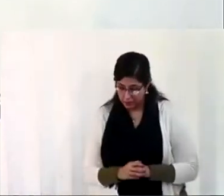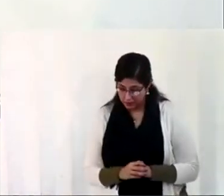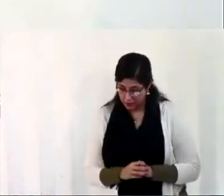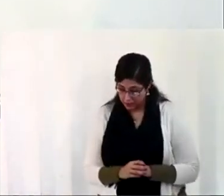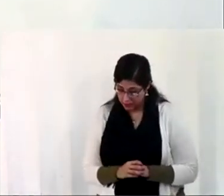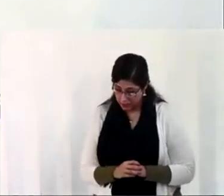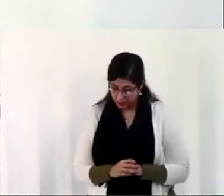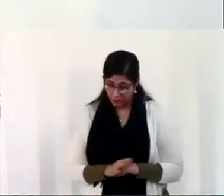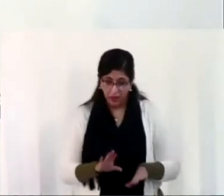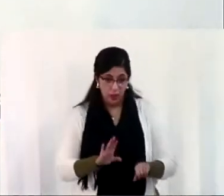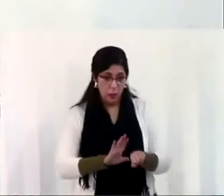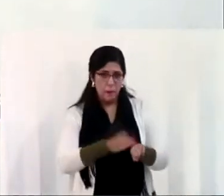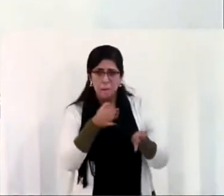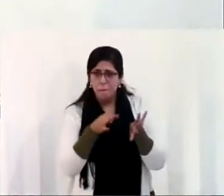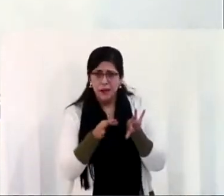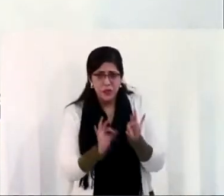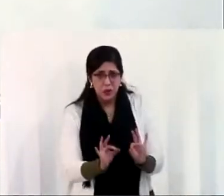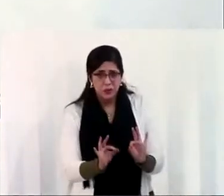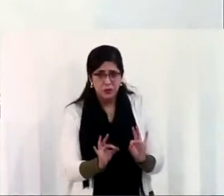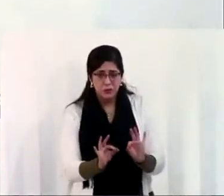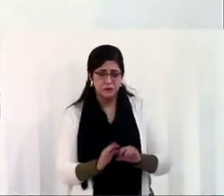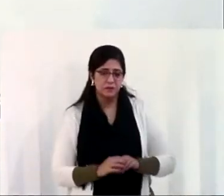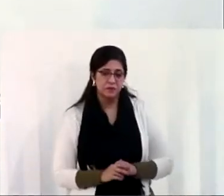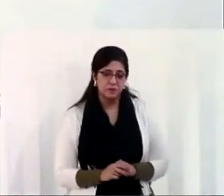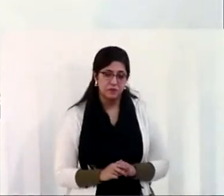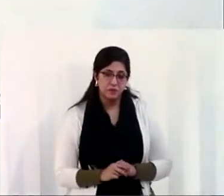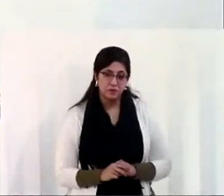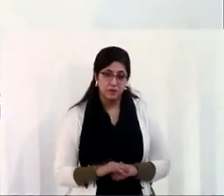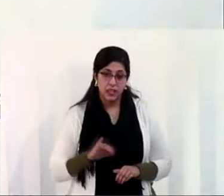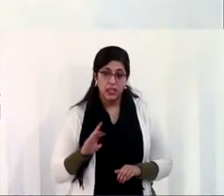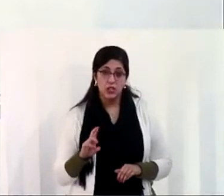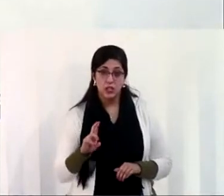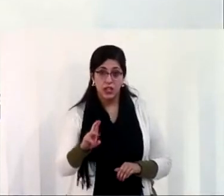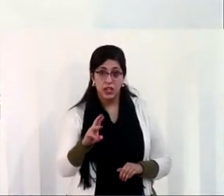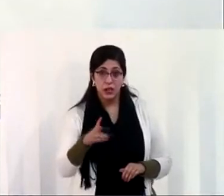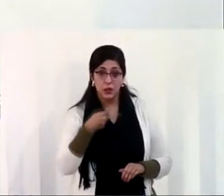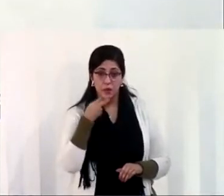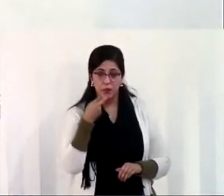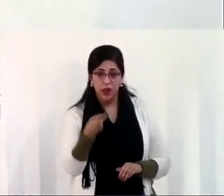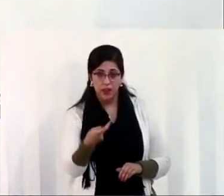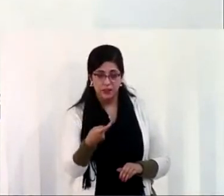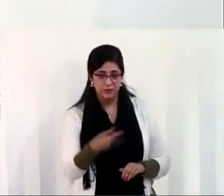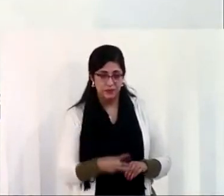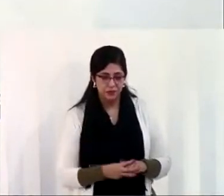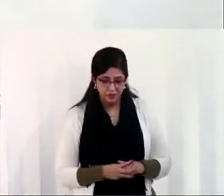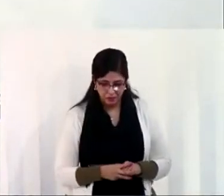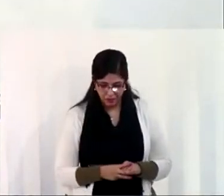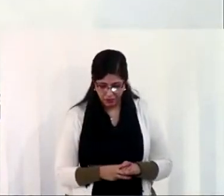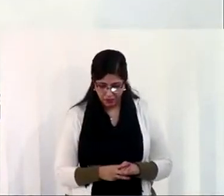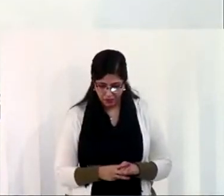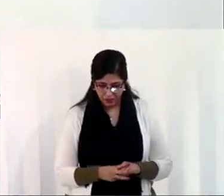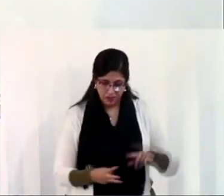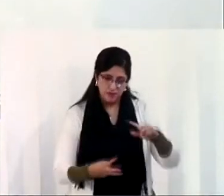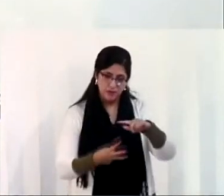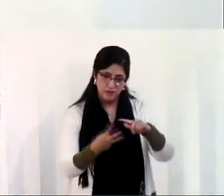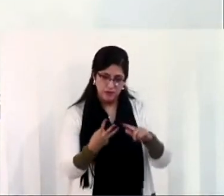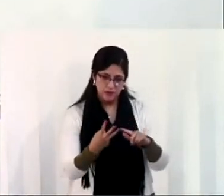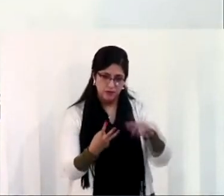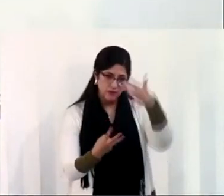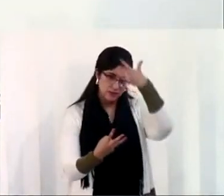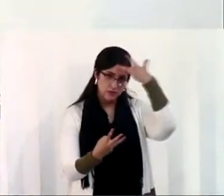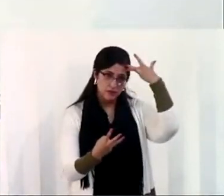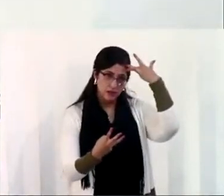é o último versículo, que é quando Jeremias fala de 3 classes aqui, vamos usar assim, 3 funções aqui.